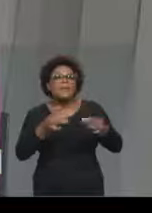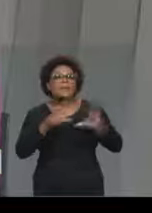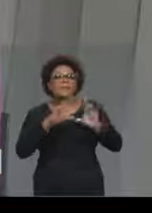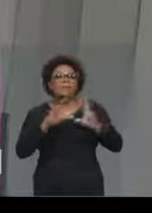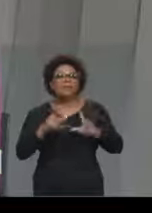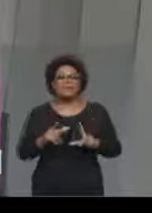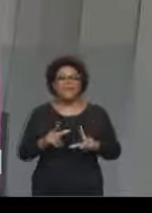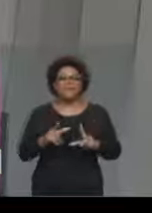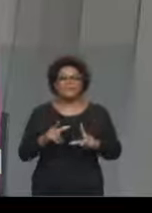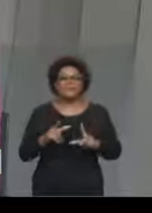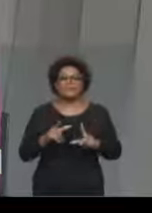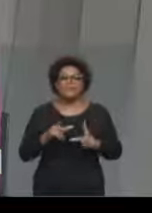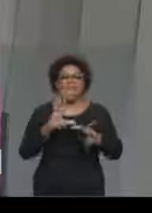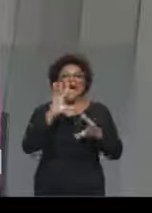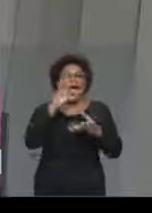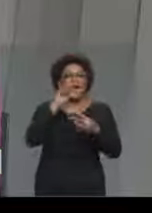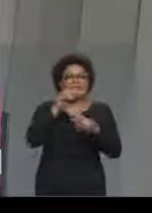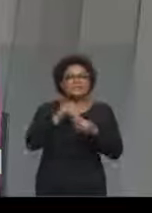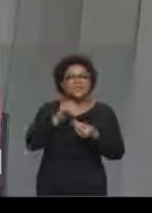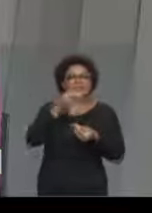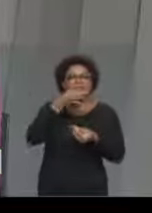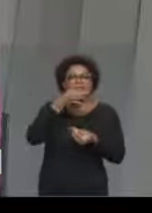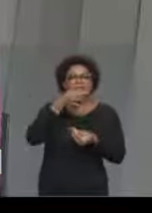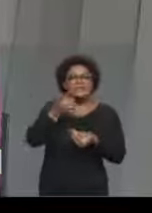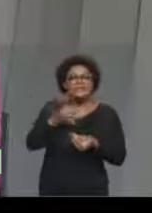dos textos